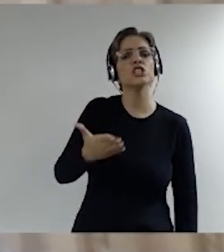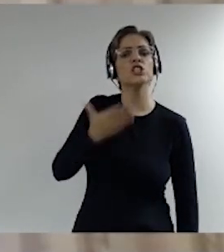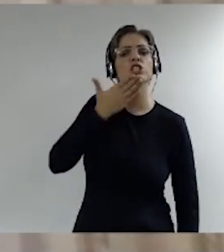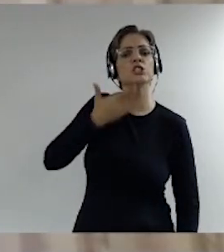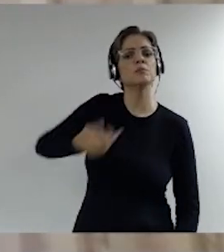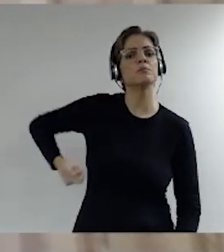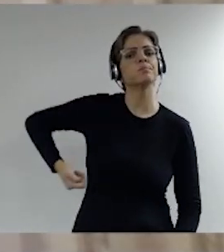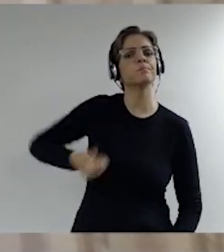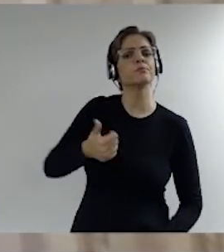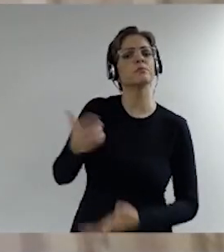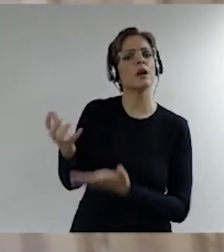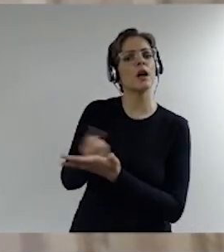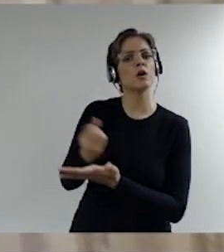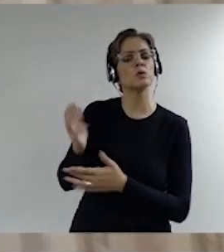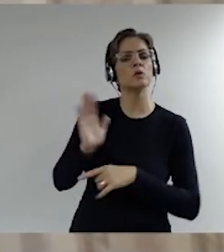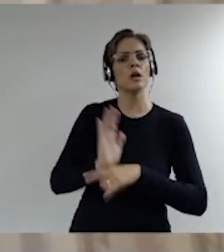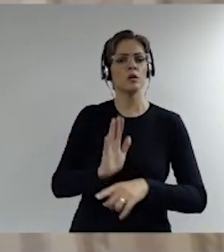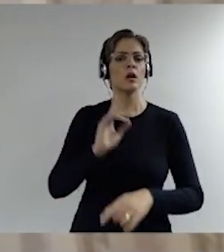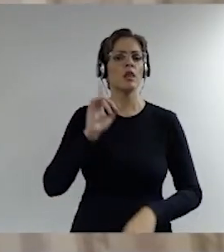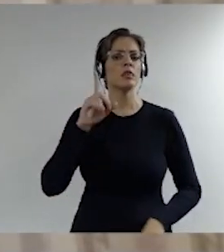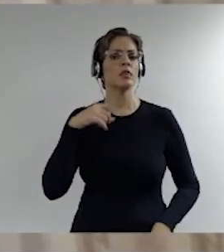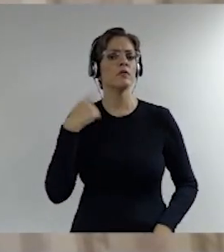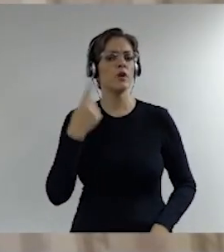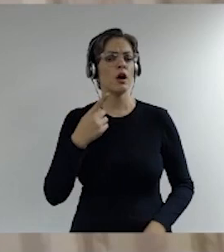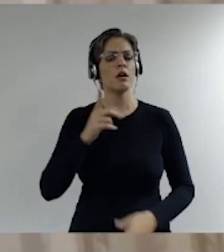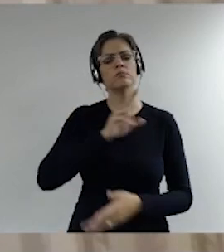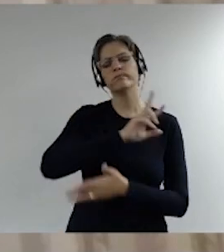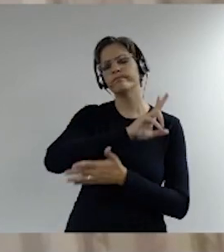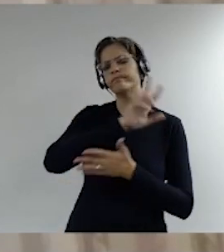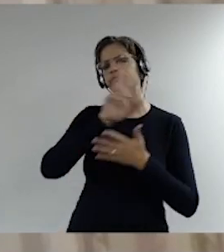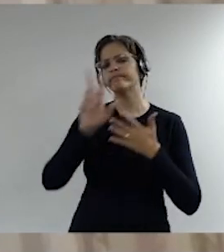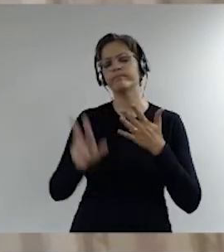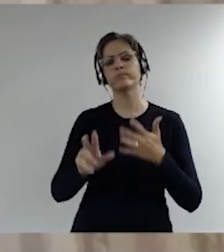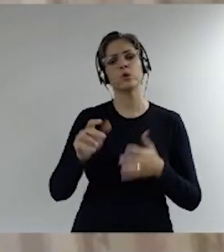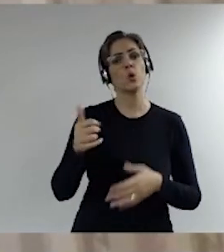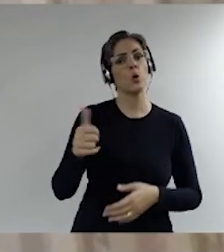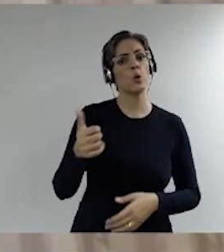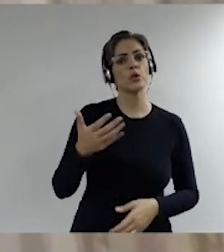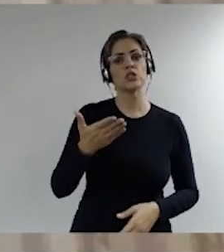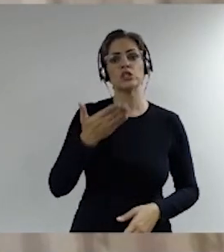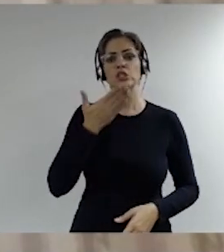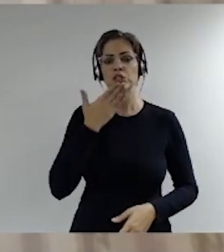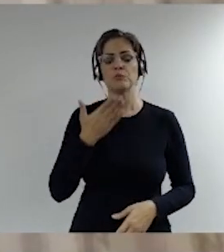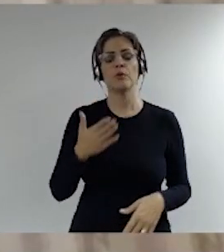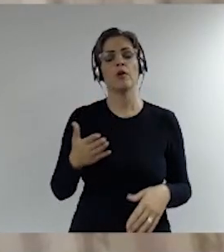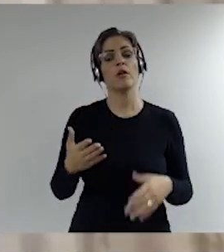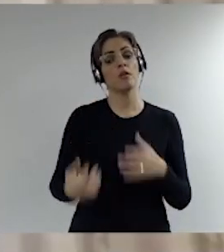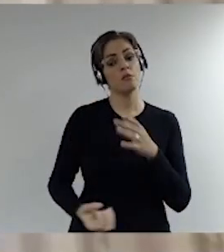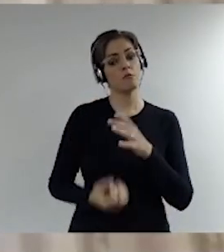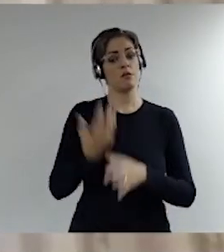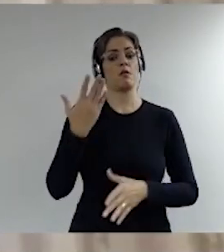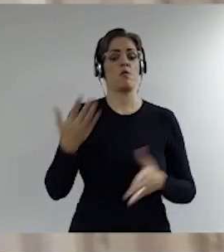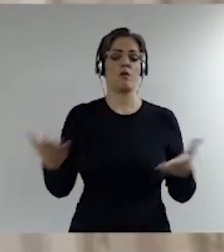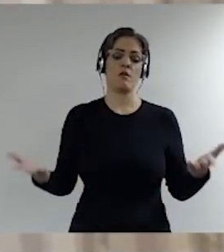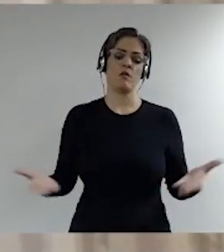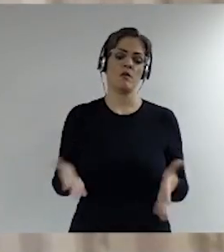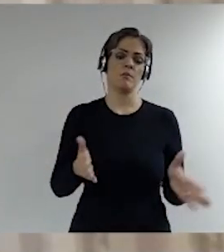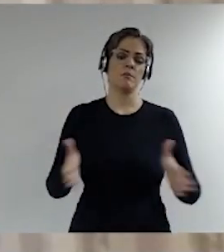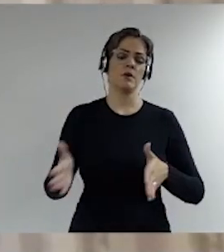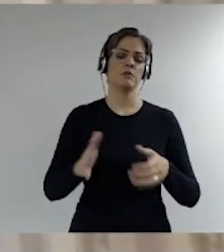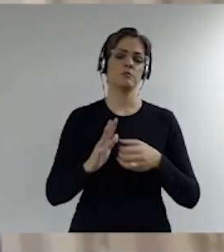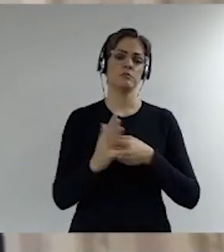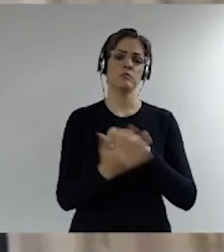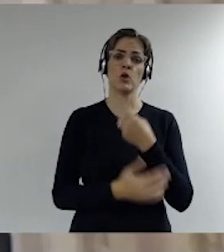benefícios concedidos à advocacia, benefícios ordinários, nós criamos, no período de pandemia,